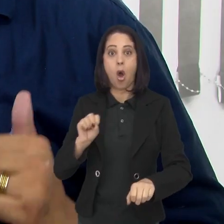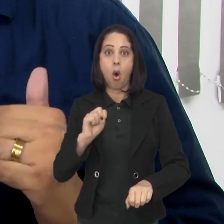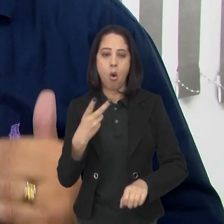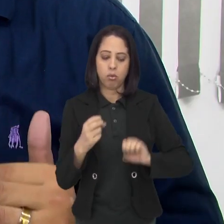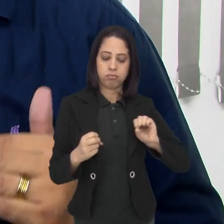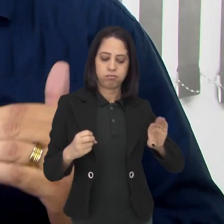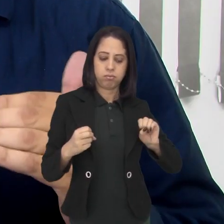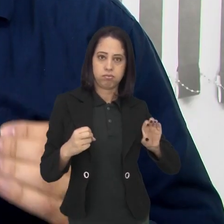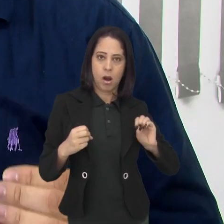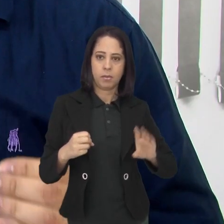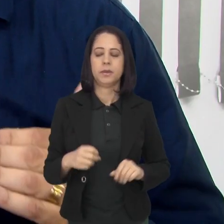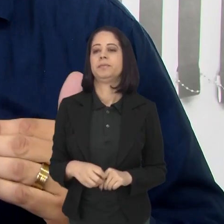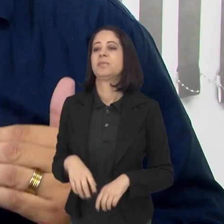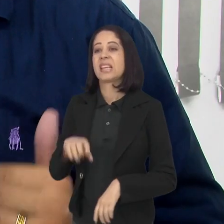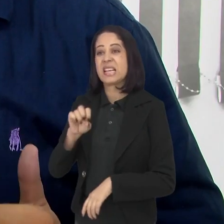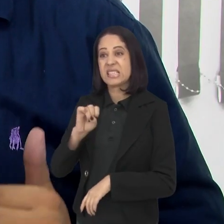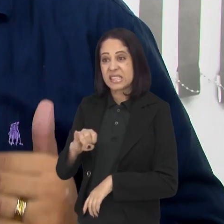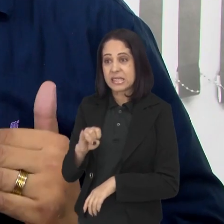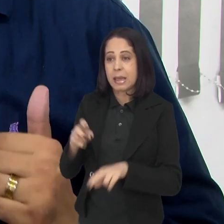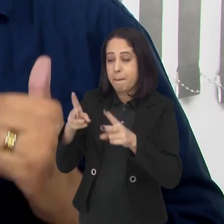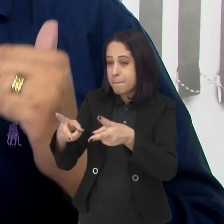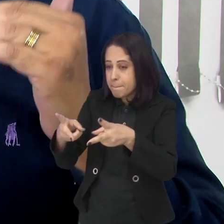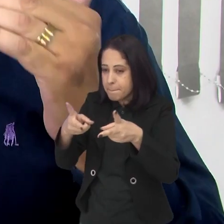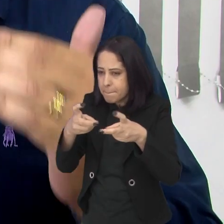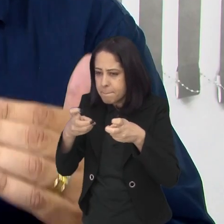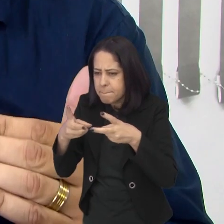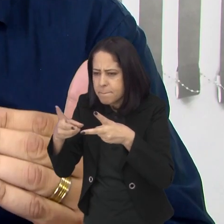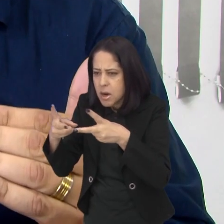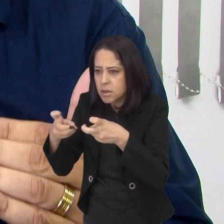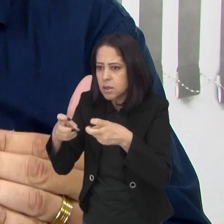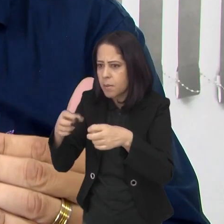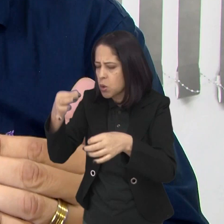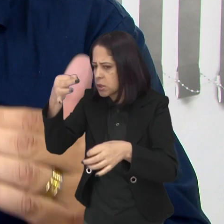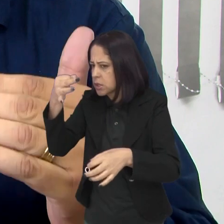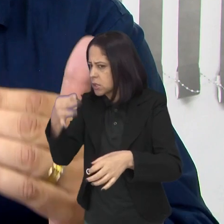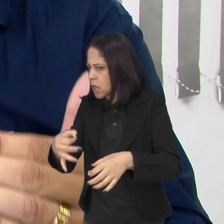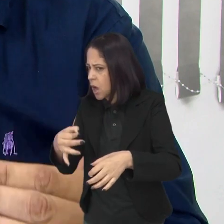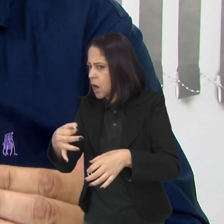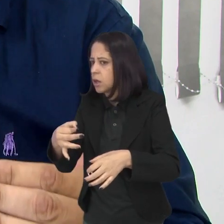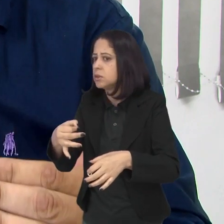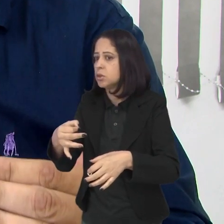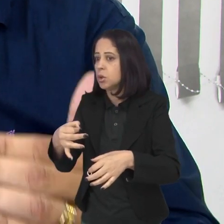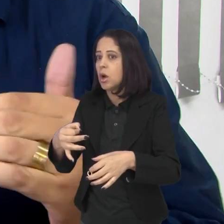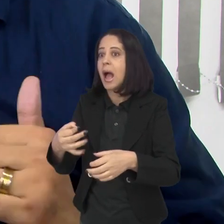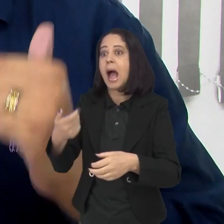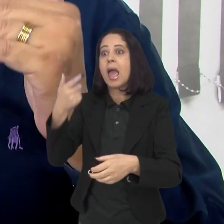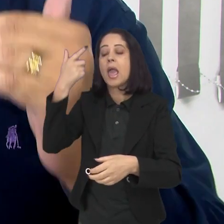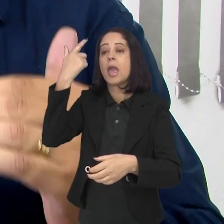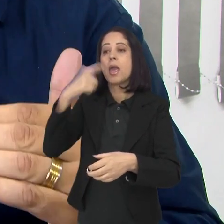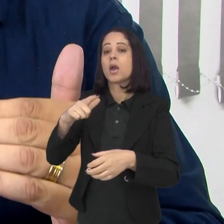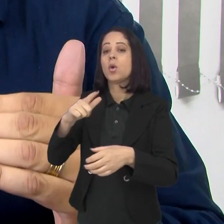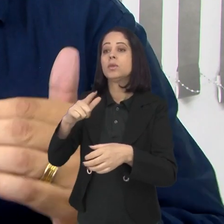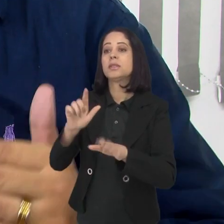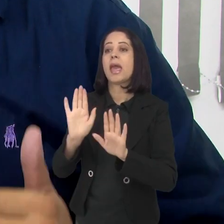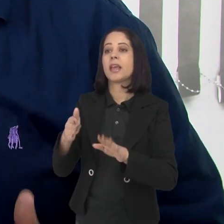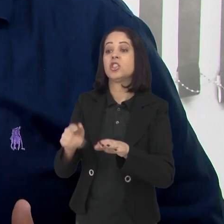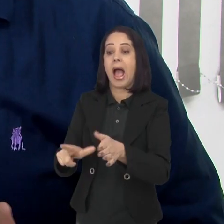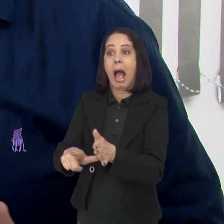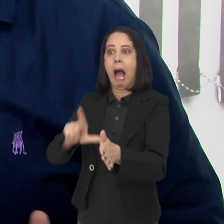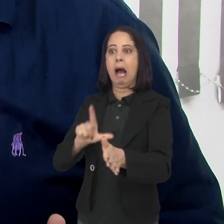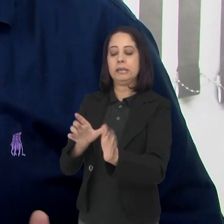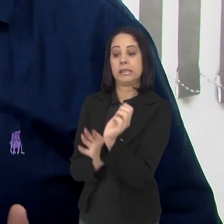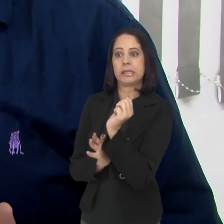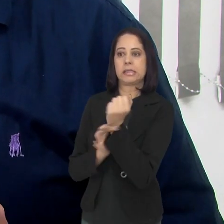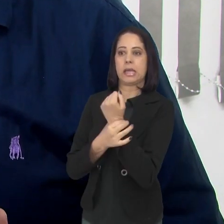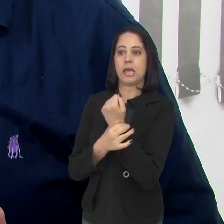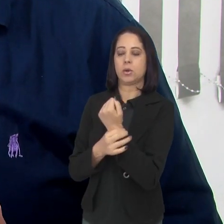você sinaliza de forma correta o seu veículo e observa aquela sinalização de forma correta, tá, que está sobre a via, você